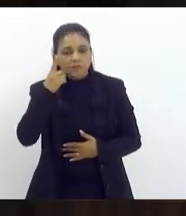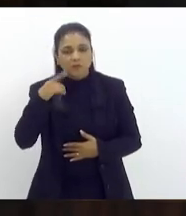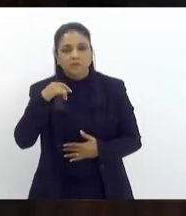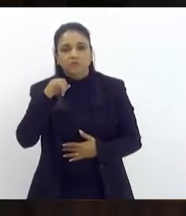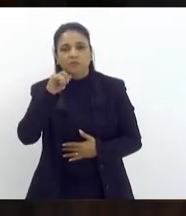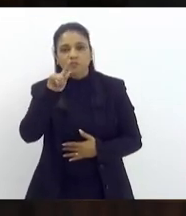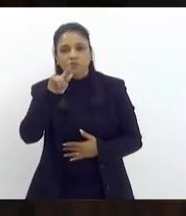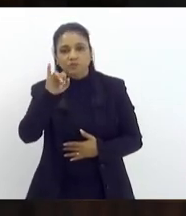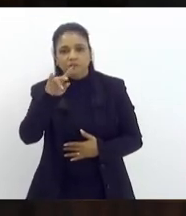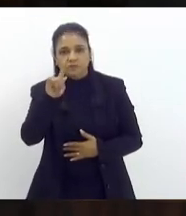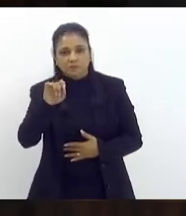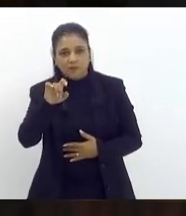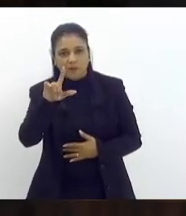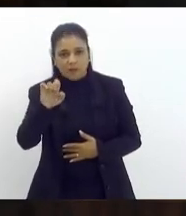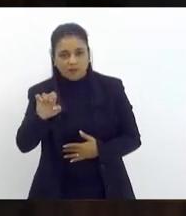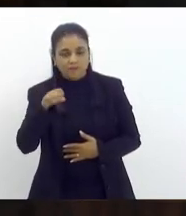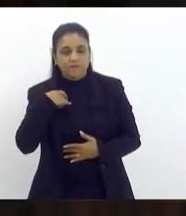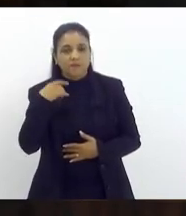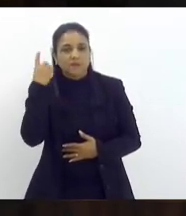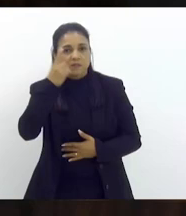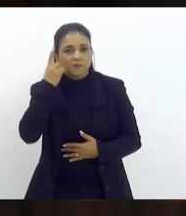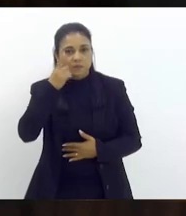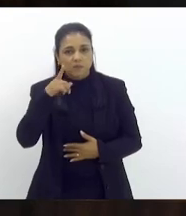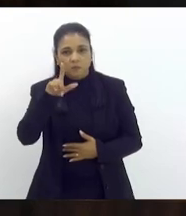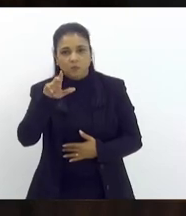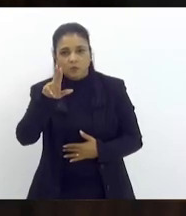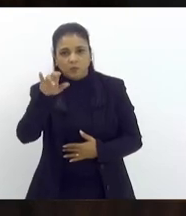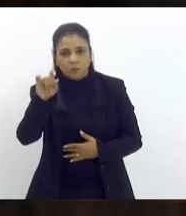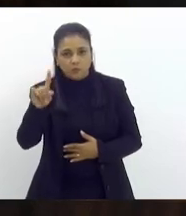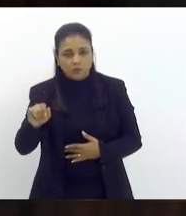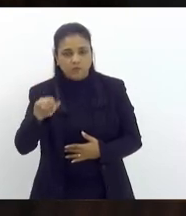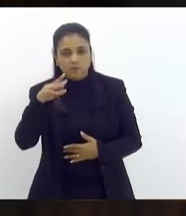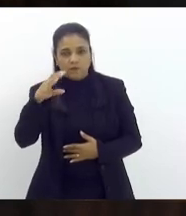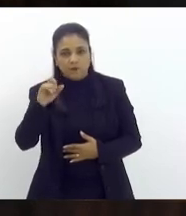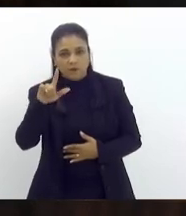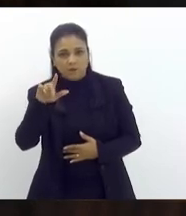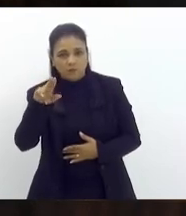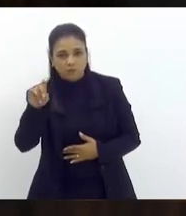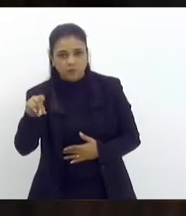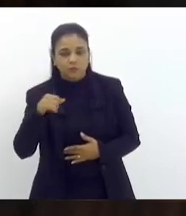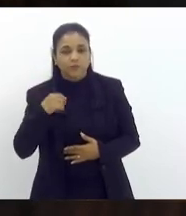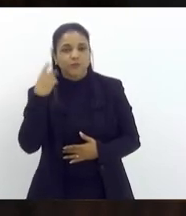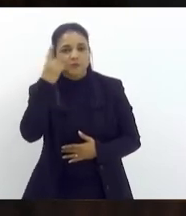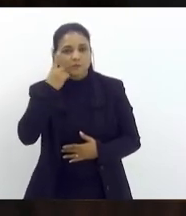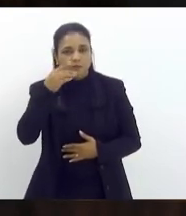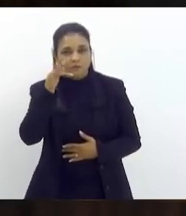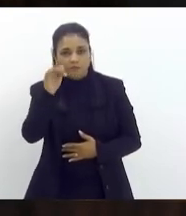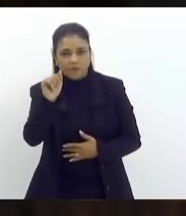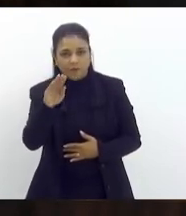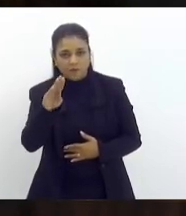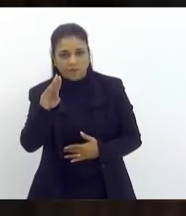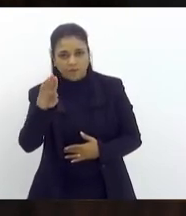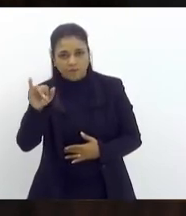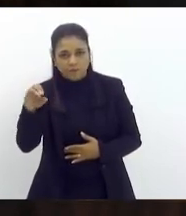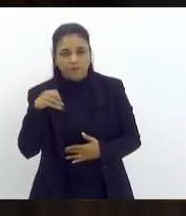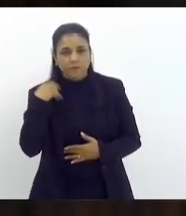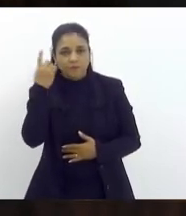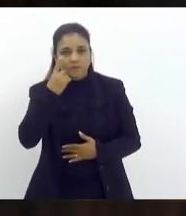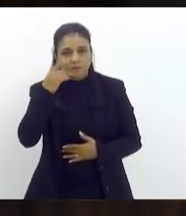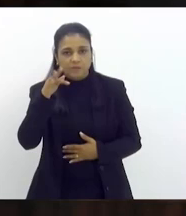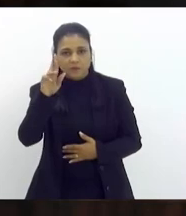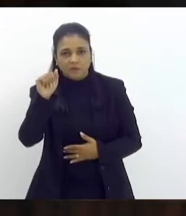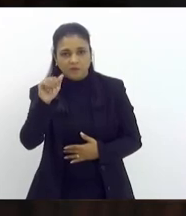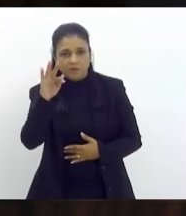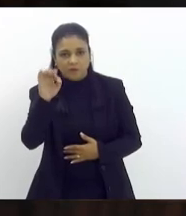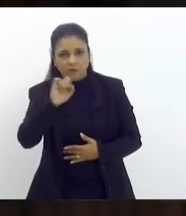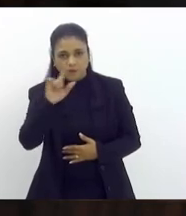Monteiro Deputado Luiz Cláudio Ribeiro Deputado Fábio Silva Deputado Rafael